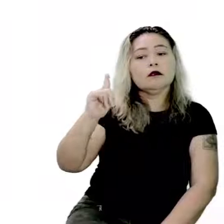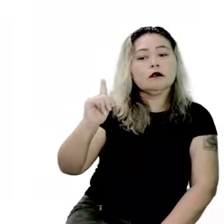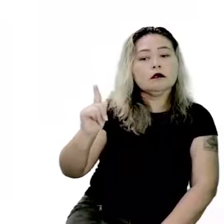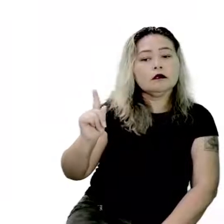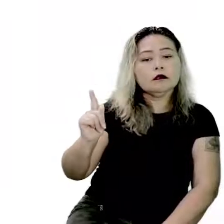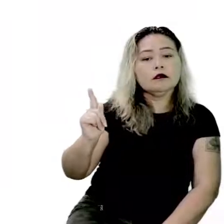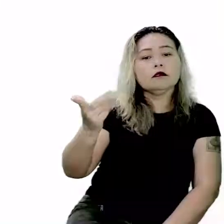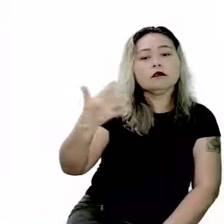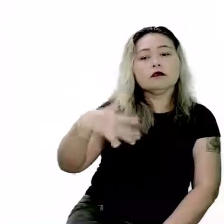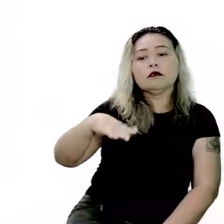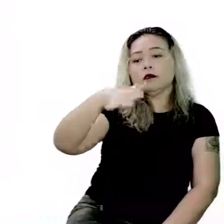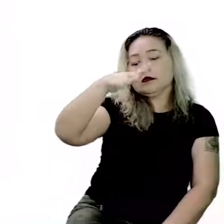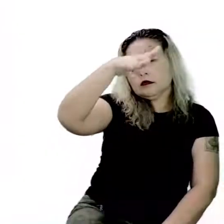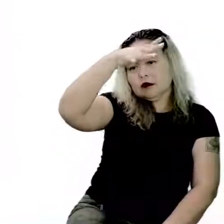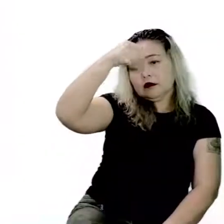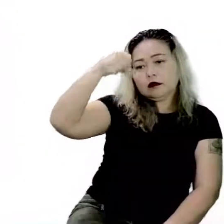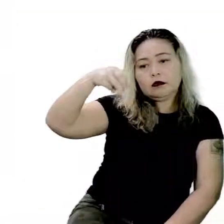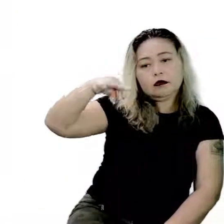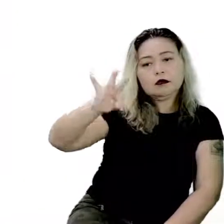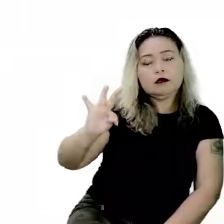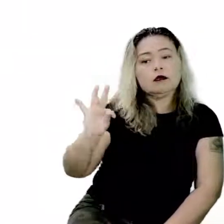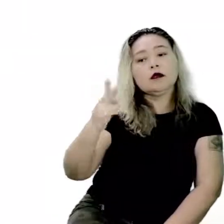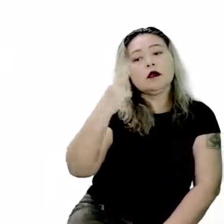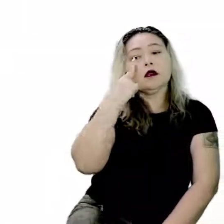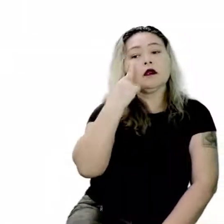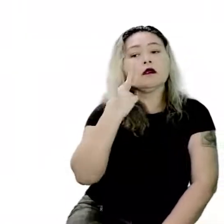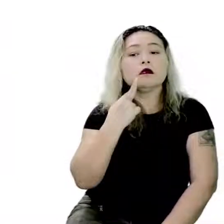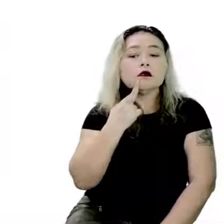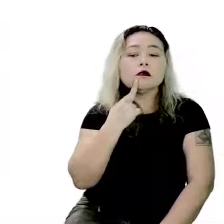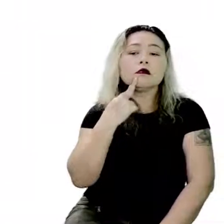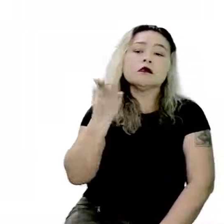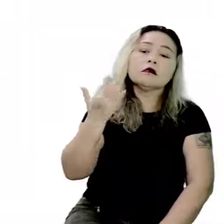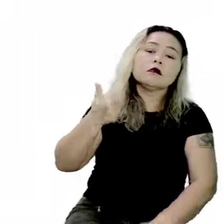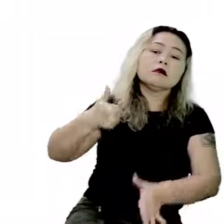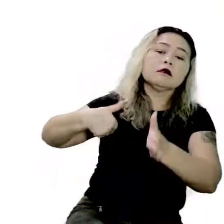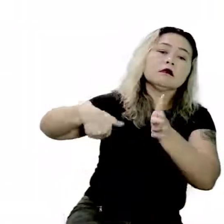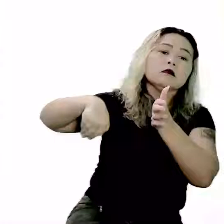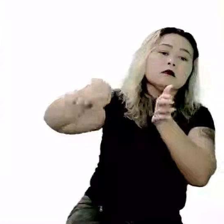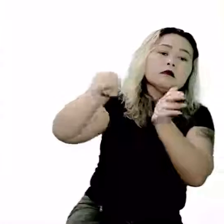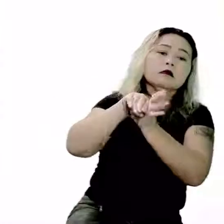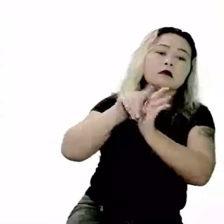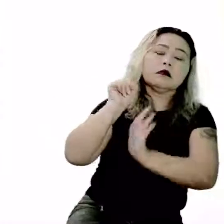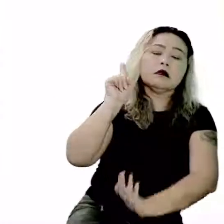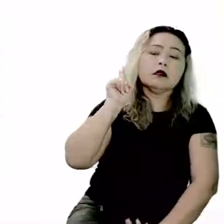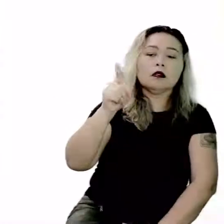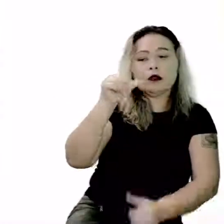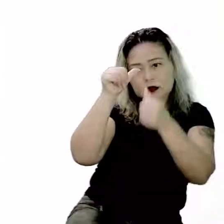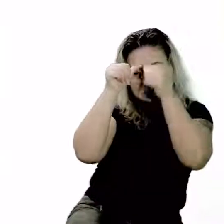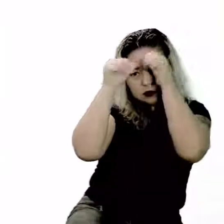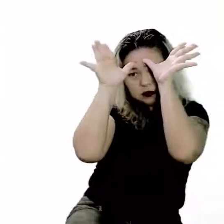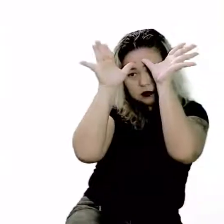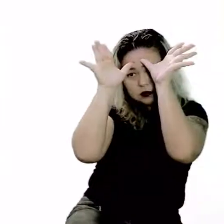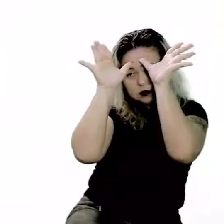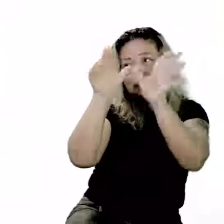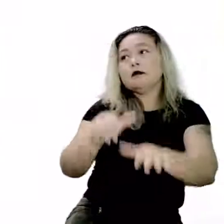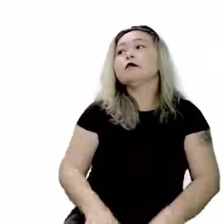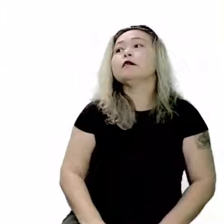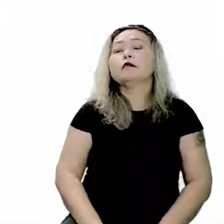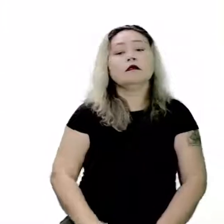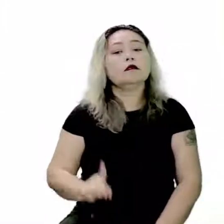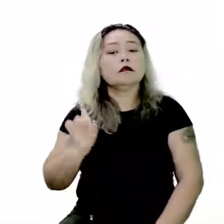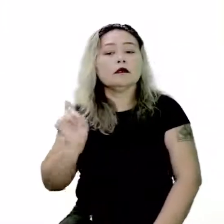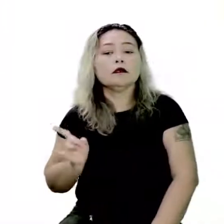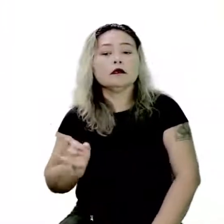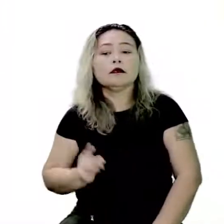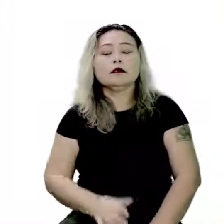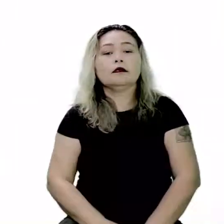Goiás, Mato Grosso, entre Rondônia, chega aqui, vai lá para o Acre. Olha só o tamanho